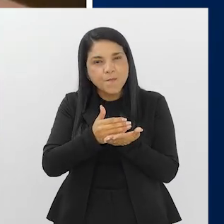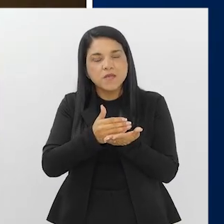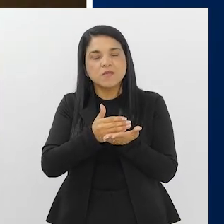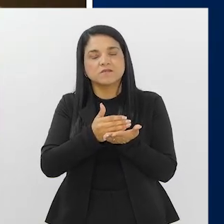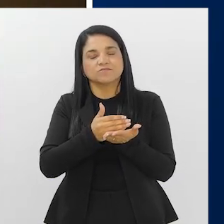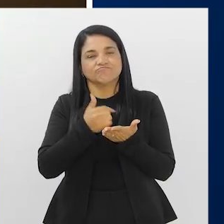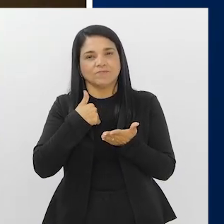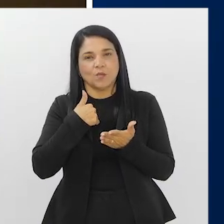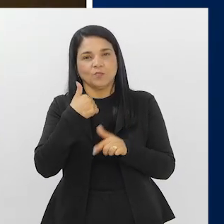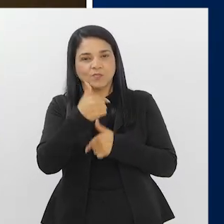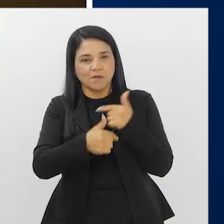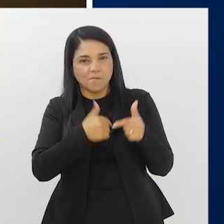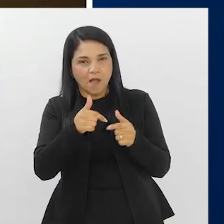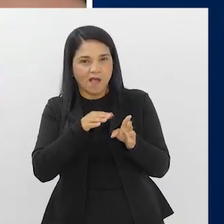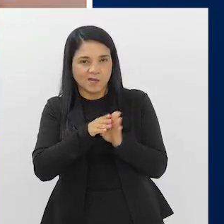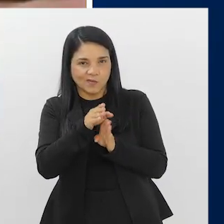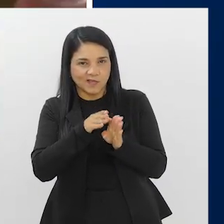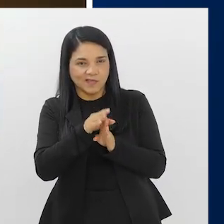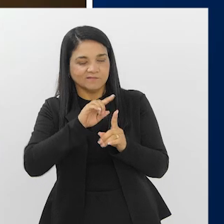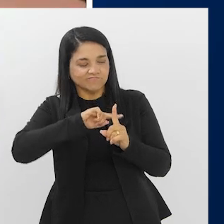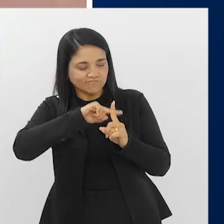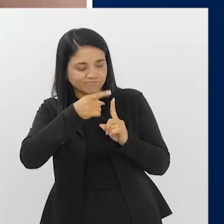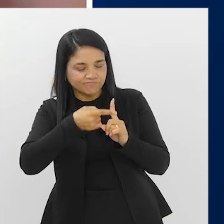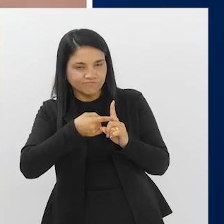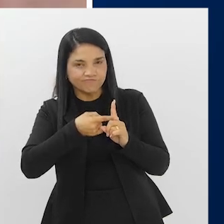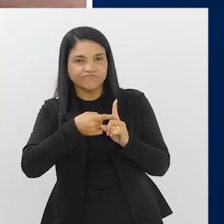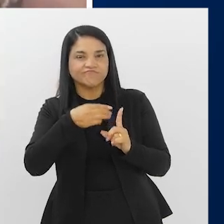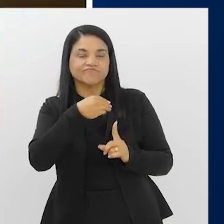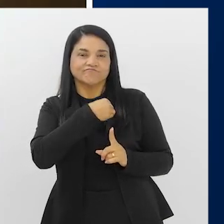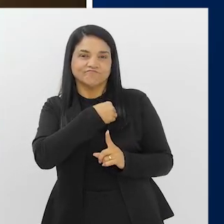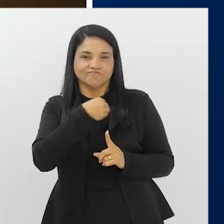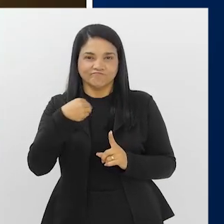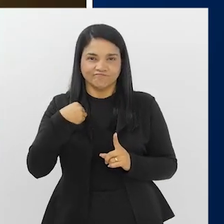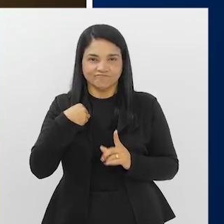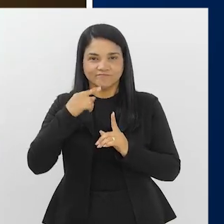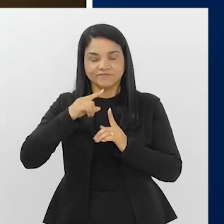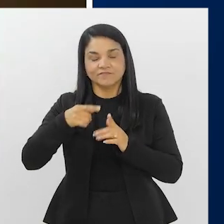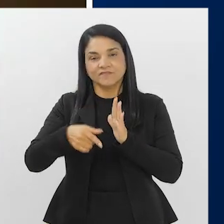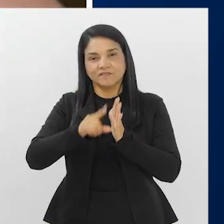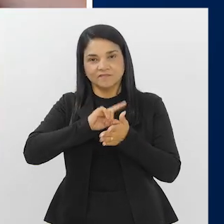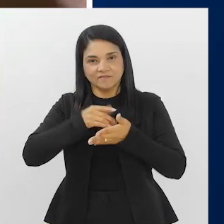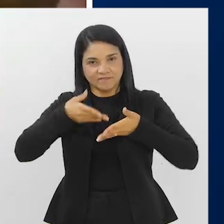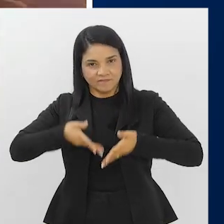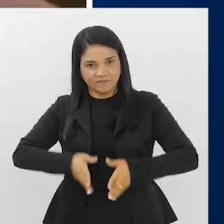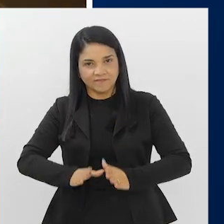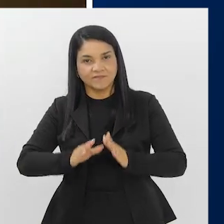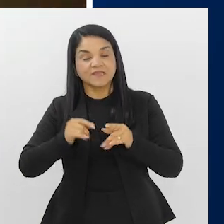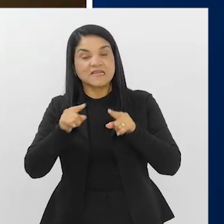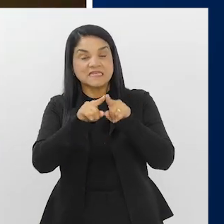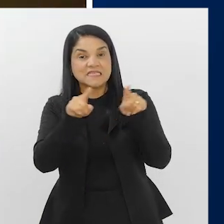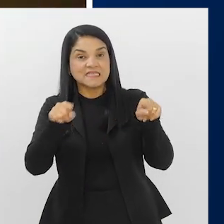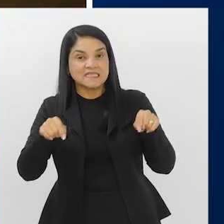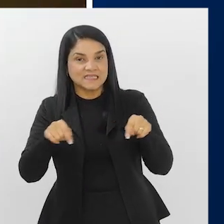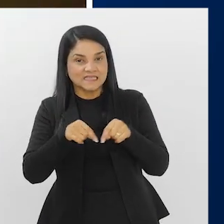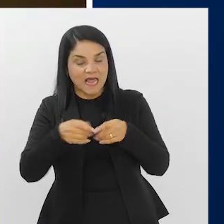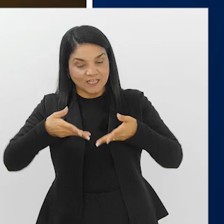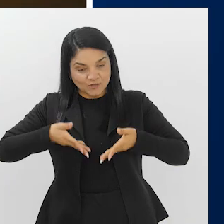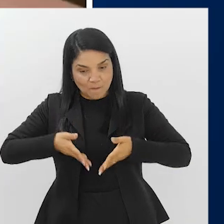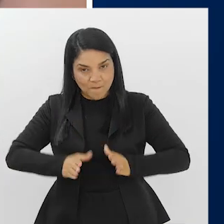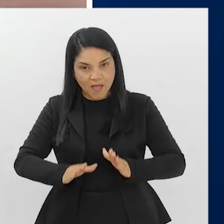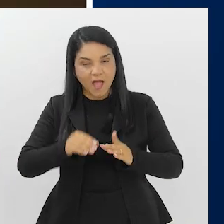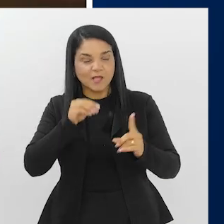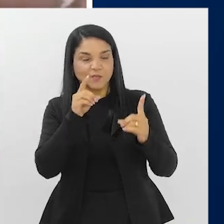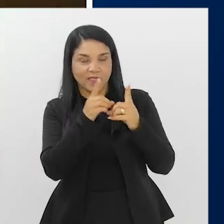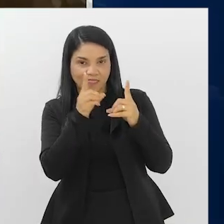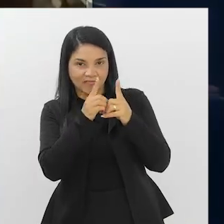inicial ali, né, de gestacional, né, de pré-natal pediátrico, sala de parto, né,